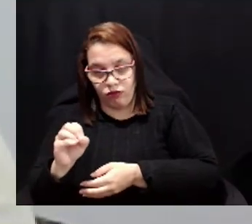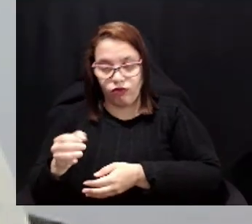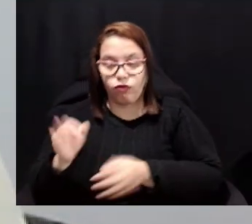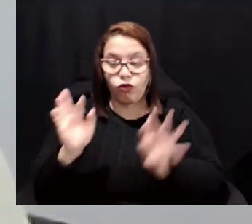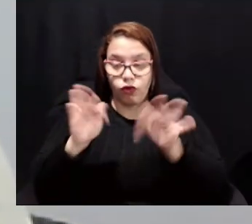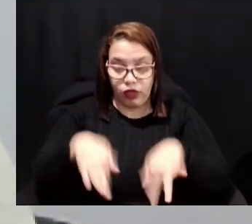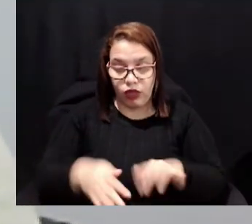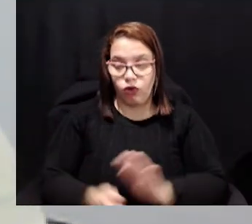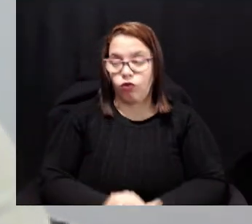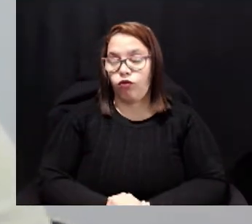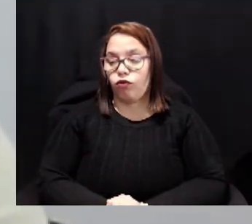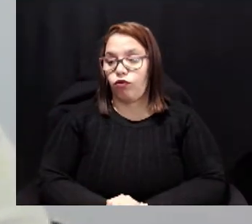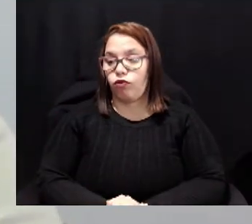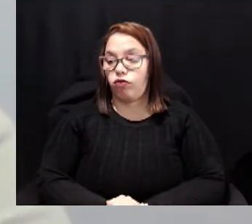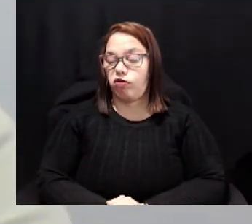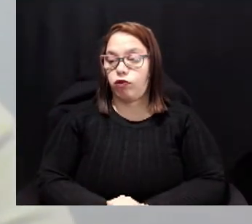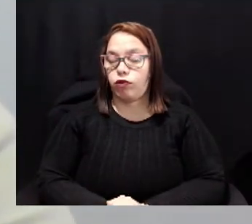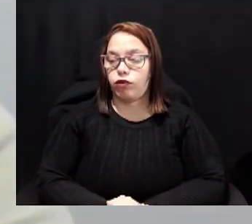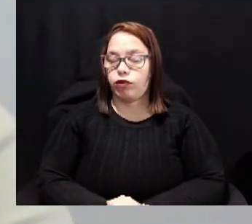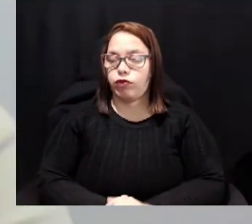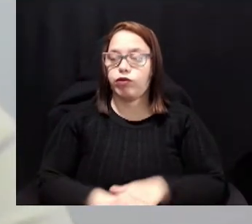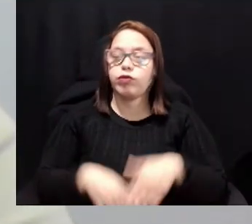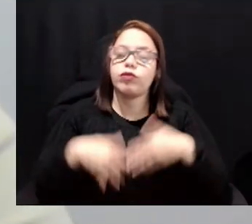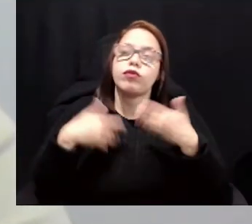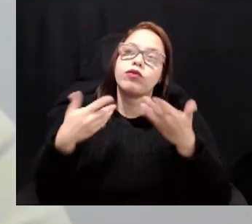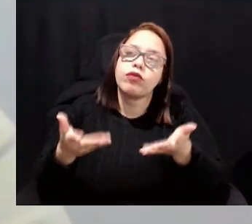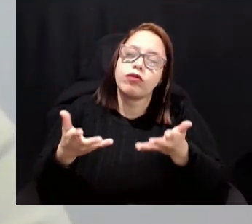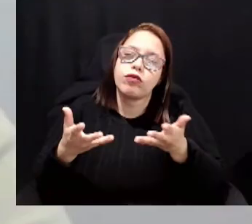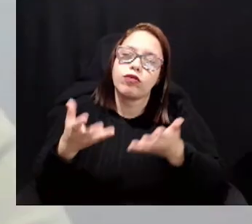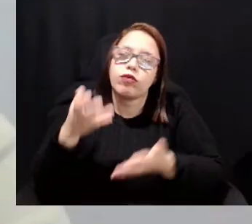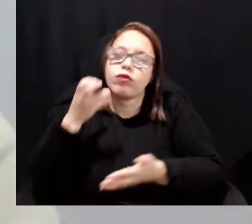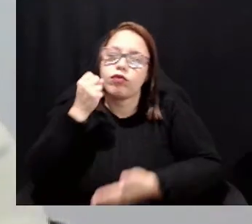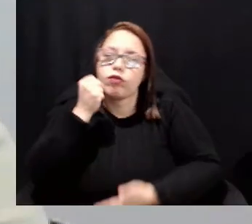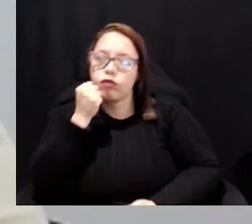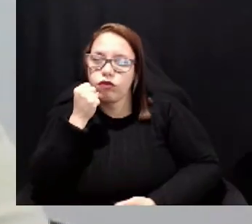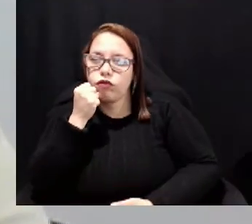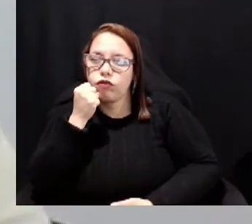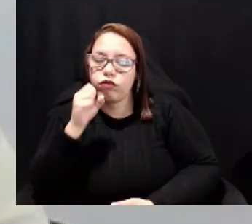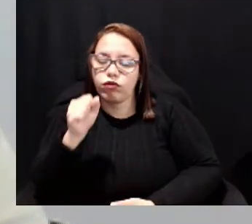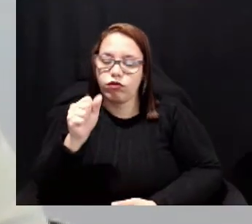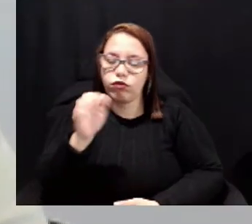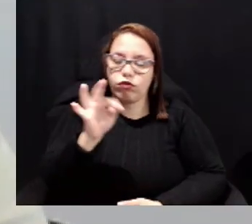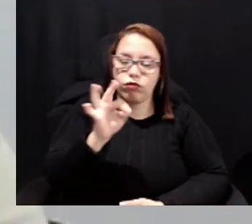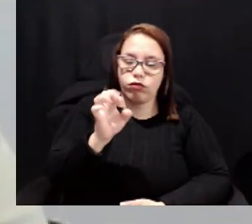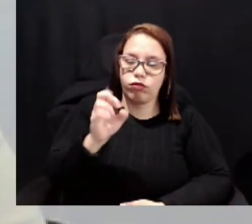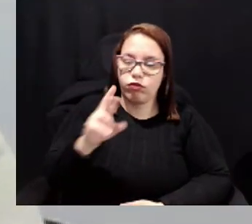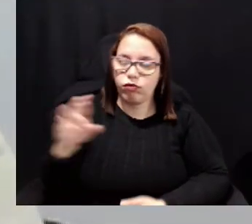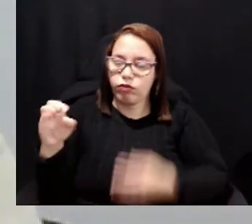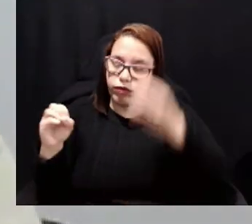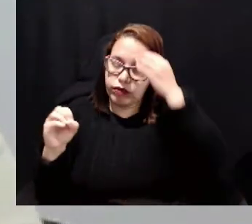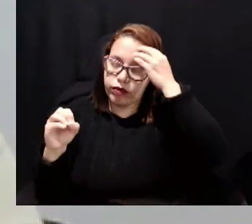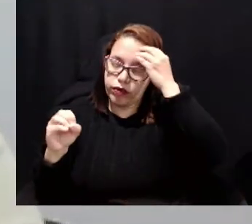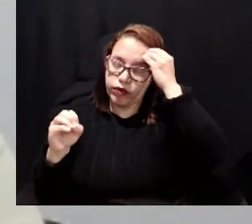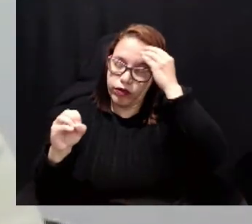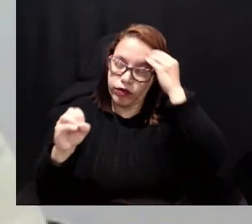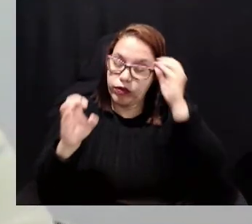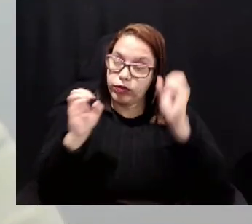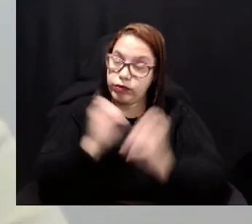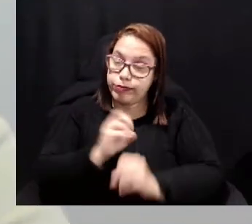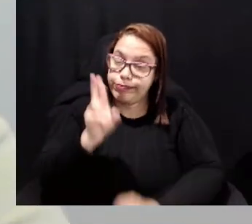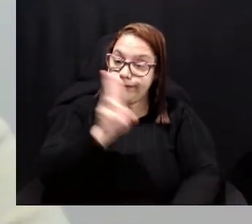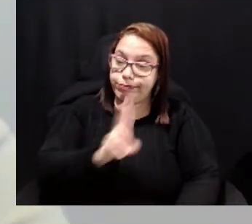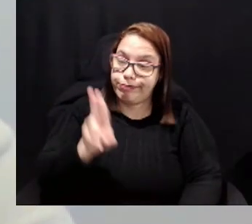seria a destinação final. Então, quando a gente adota uma abordagem de aterro zero, quer dizer que a gente